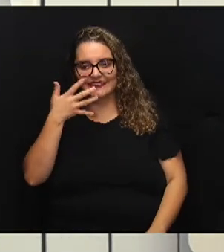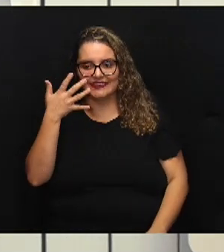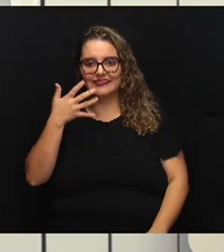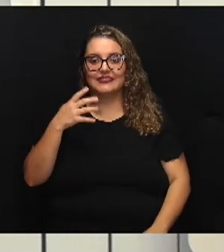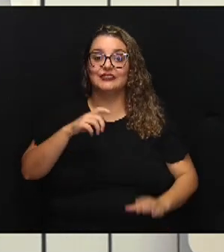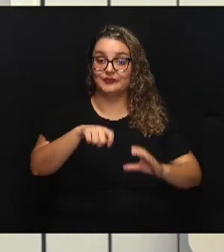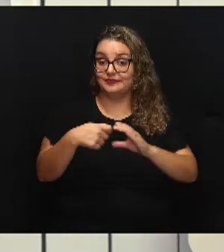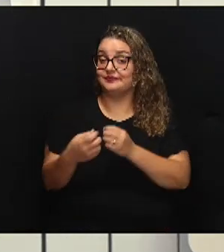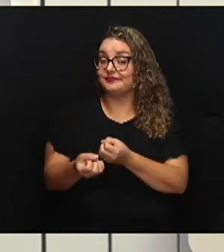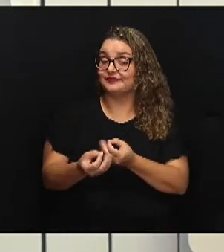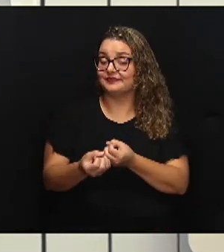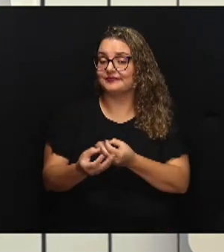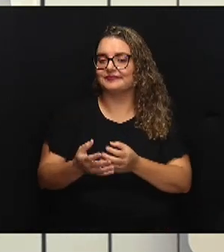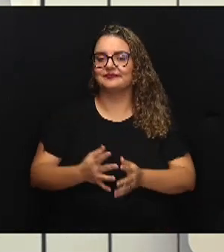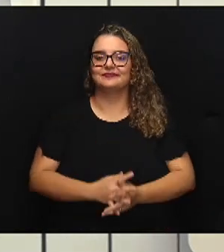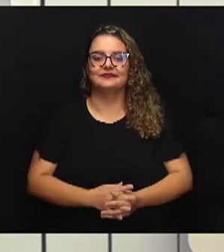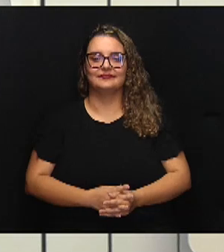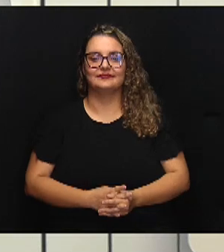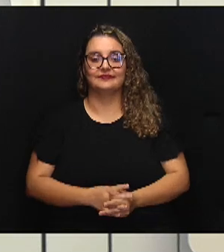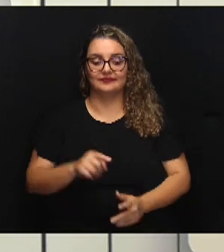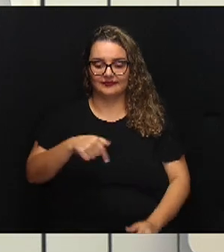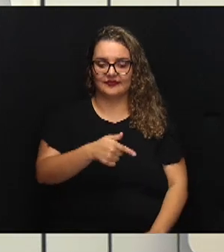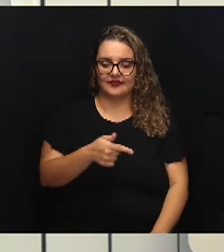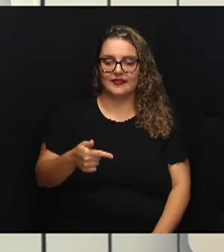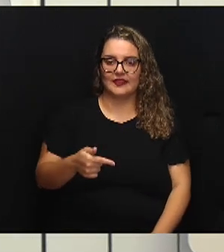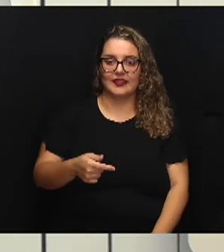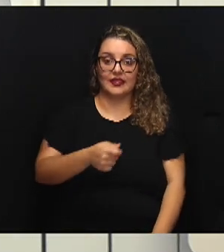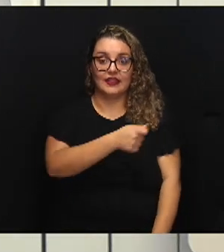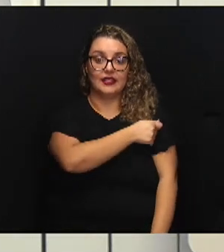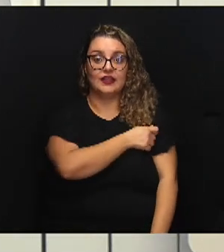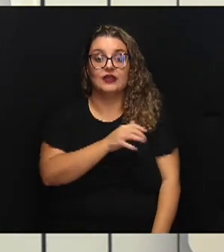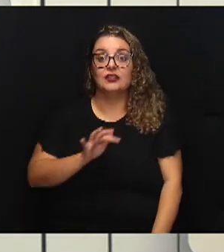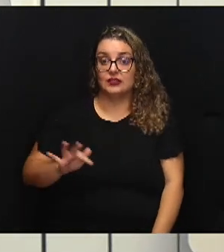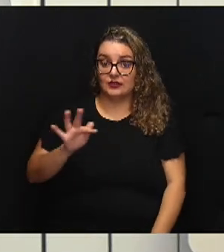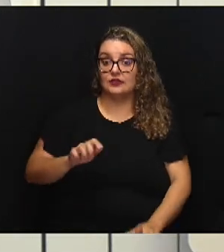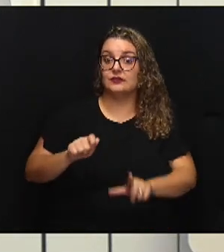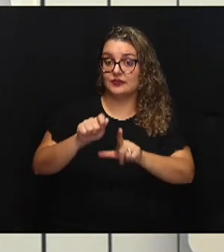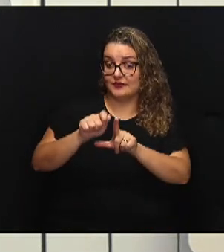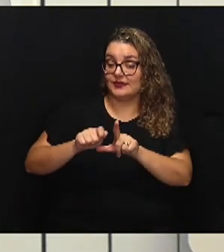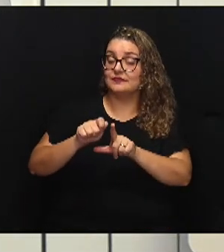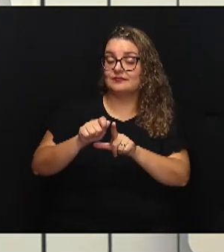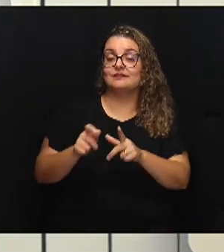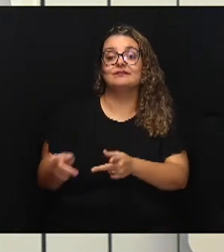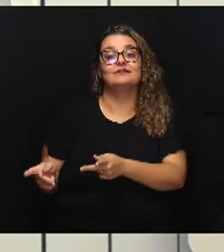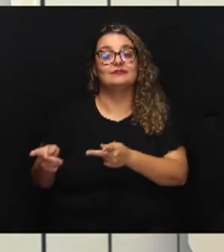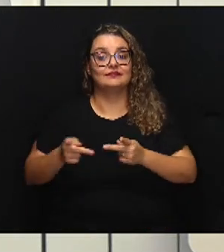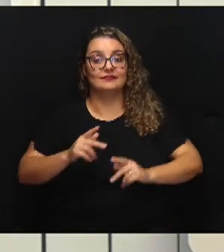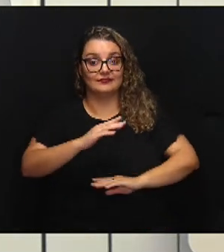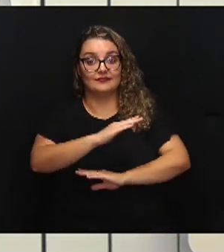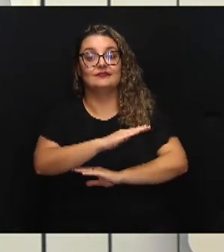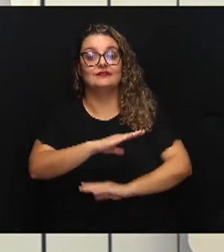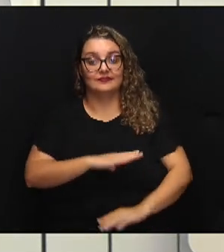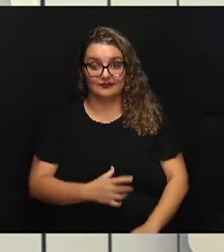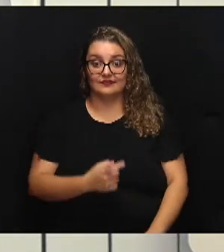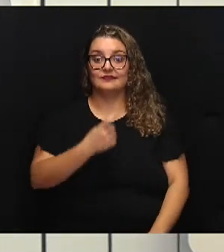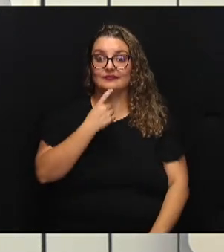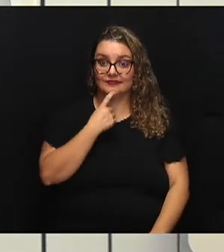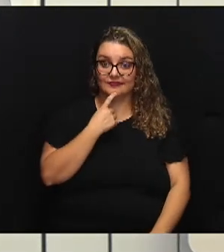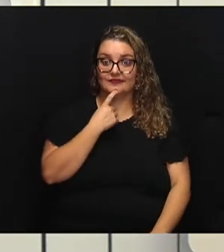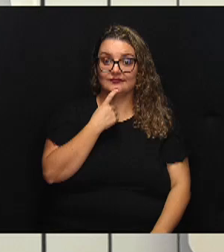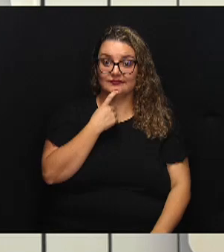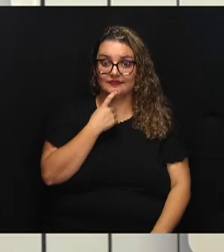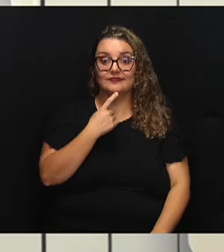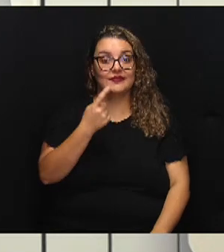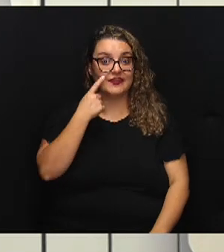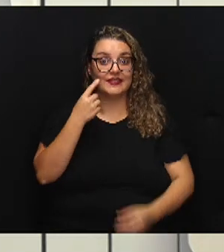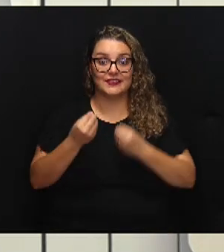vídeos informativos. Nesta semana, alunos da Faculdade Anhanguera visitaram a Câmara Municipal de Campinas.